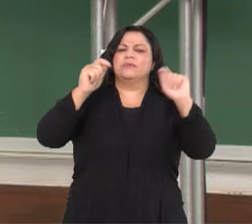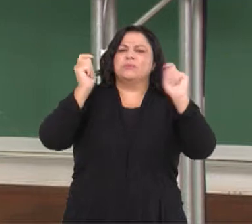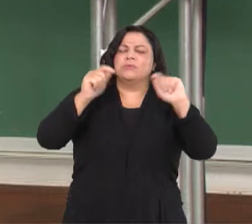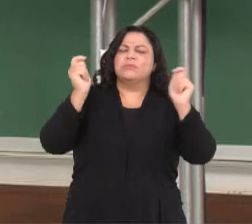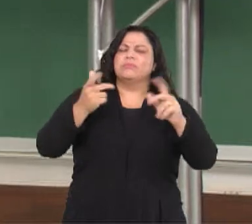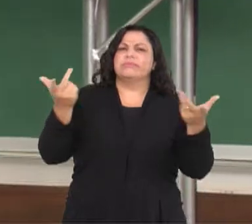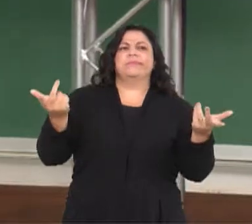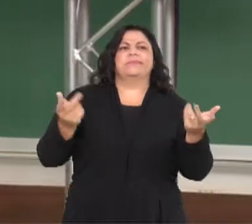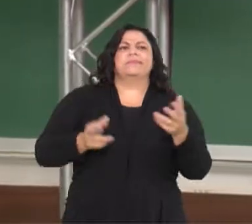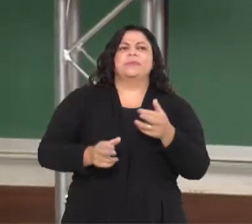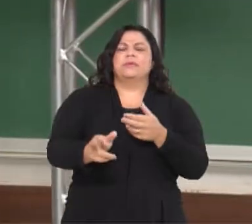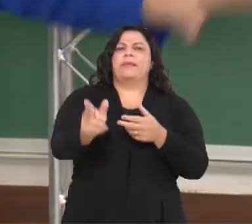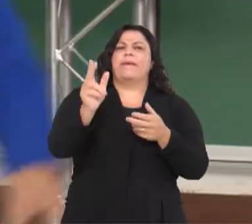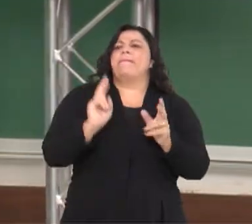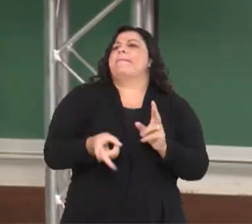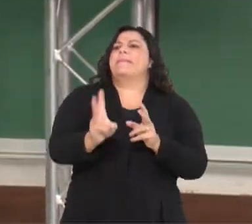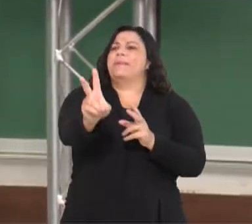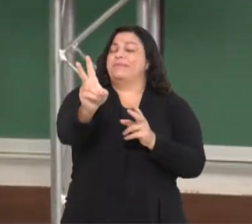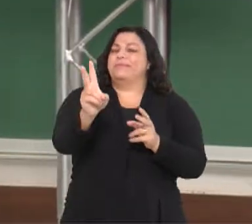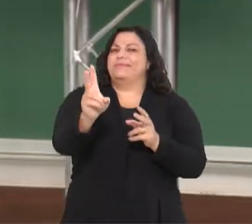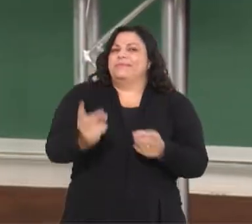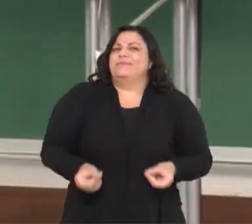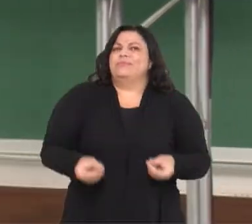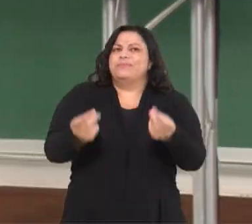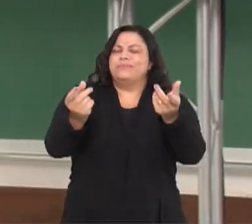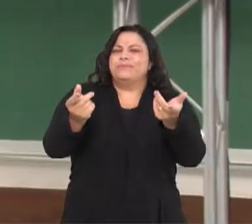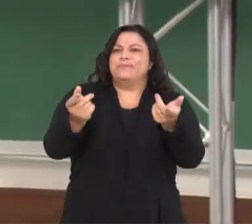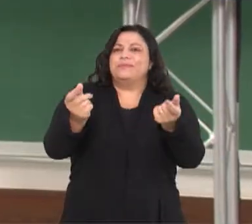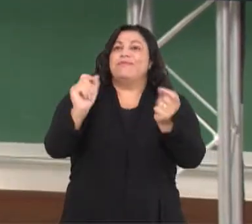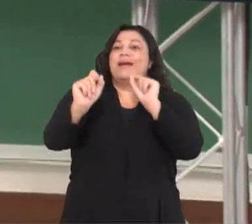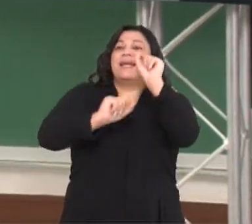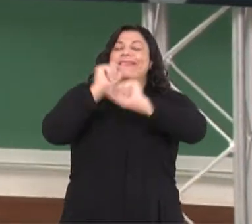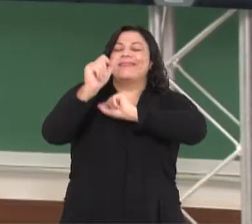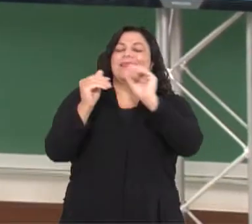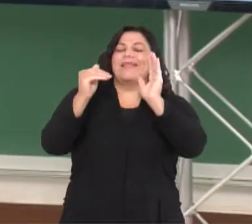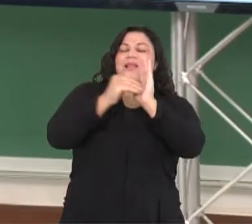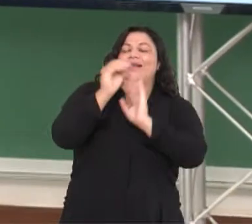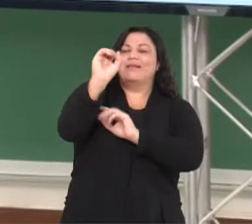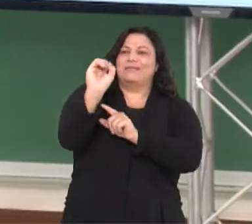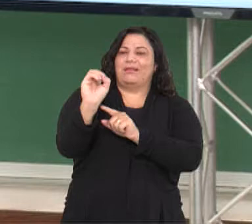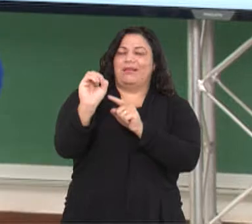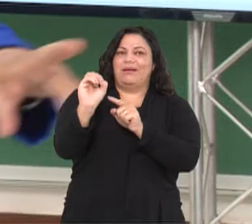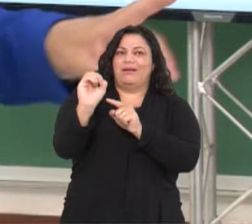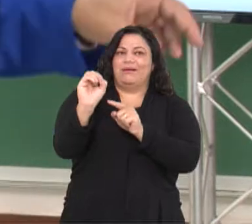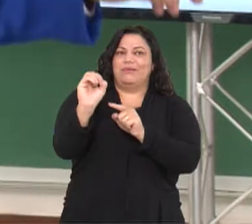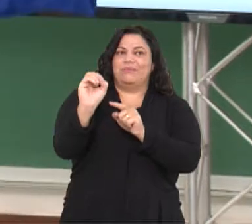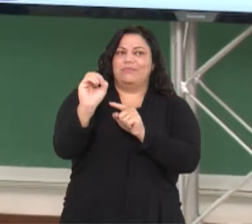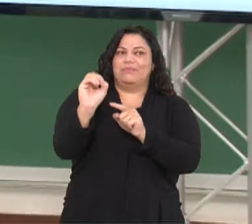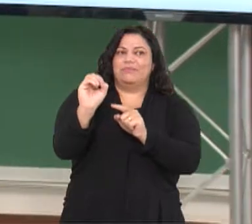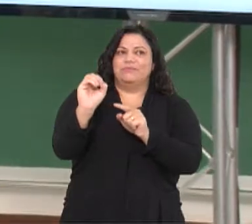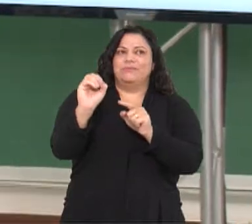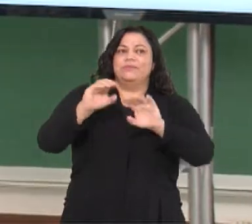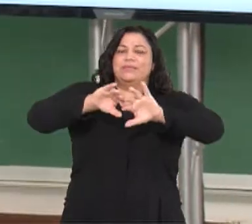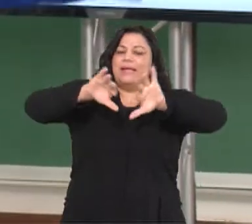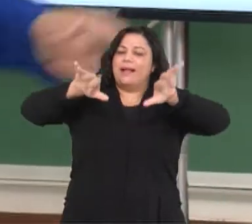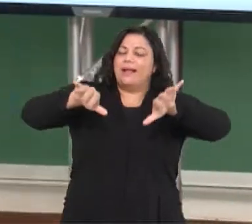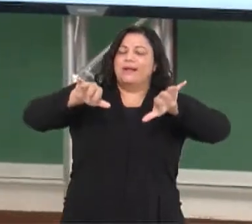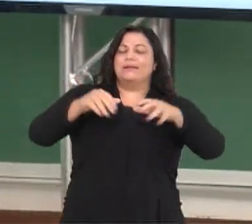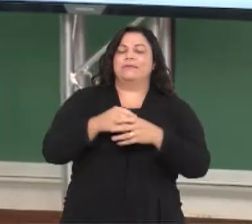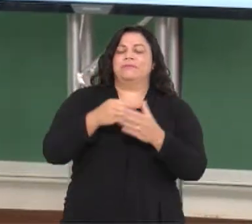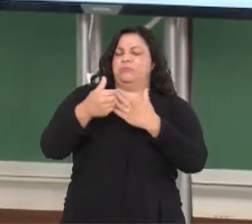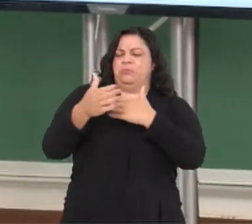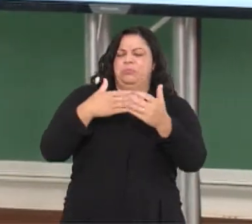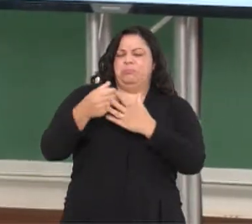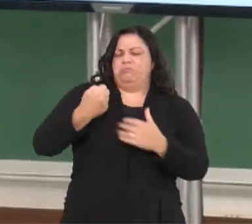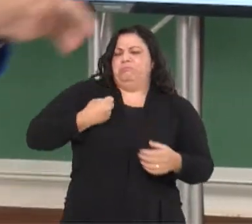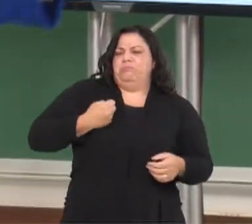maior grau e ele vai até o grau zero. Esse grau zero significa o coeficiente independente, porque qualquer número elevado a